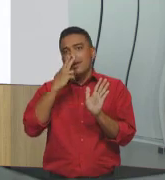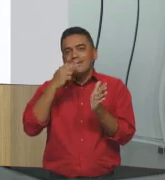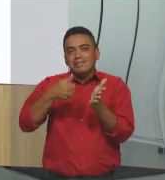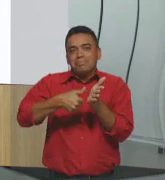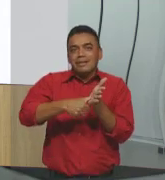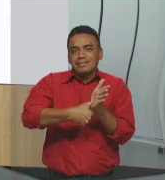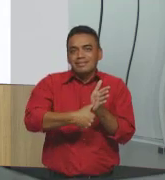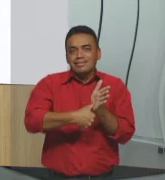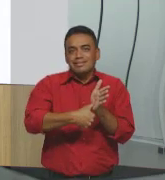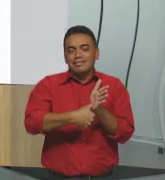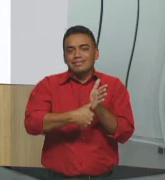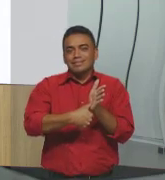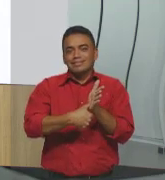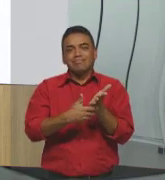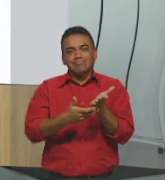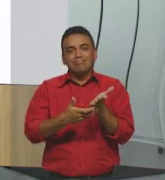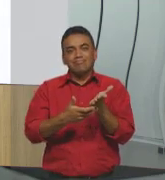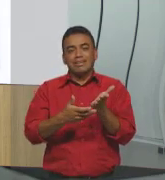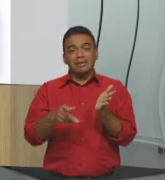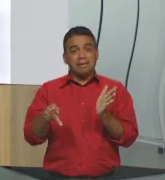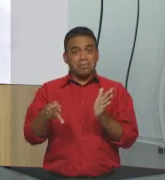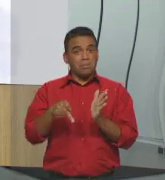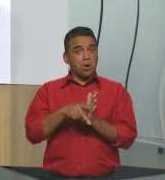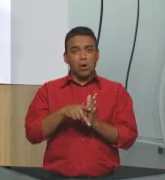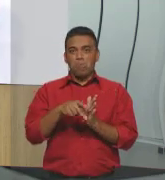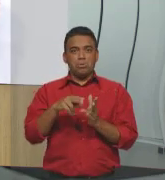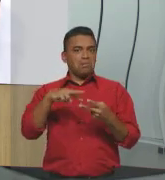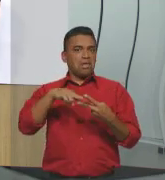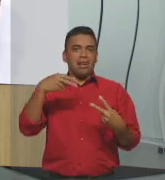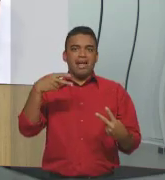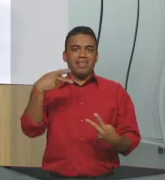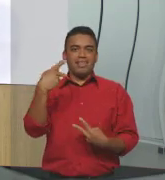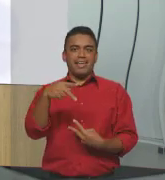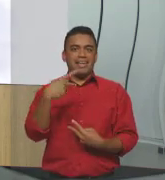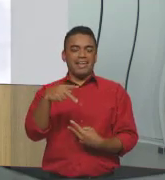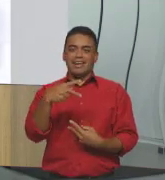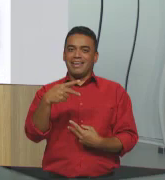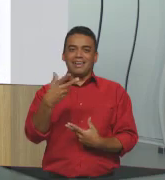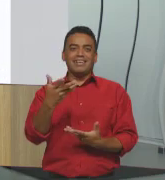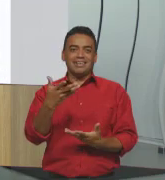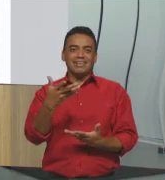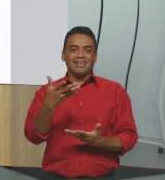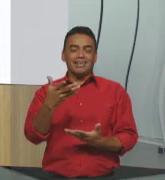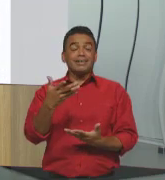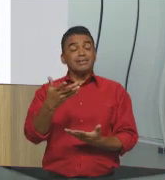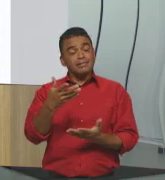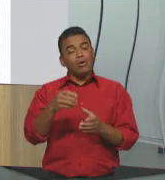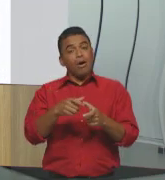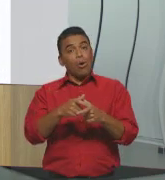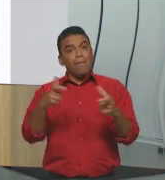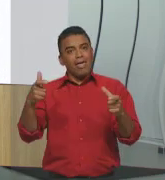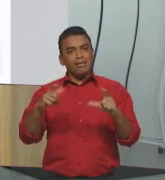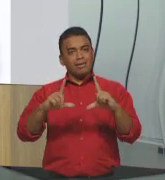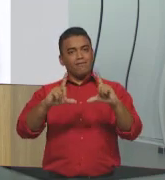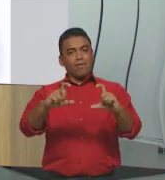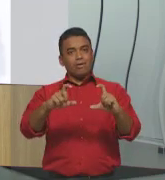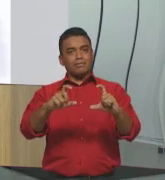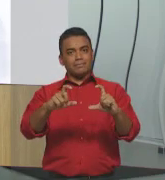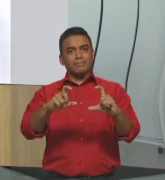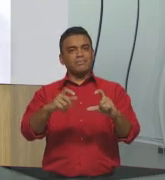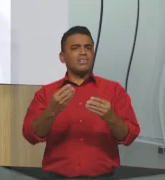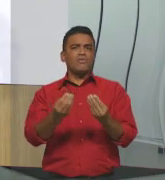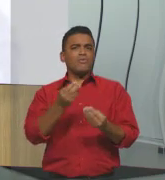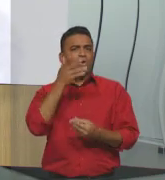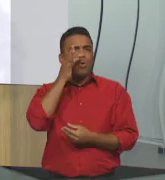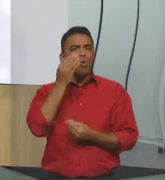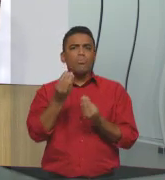DNA fingerprint, ou impressão digital do DNA, depois dessa amplificação e dessa eletroforese. Vamos ver como que